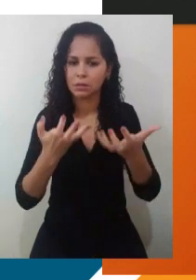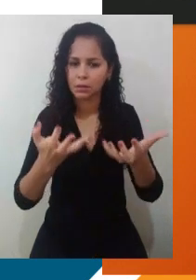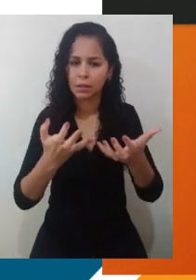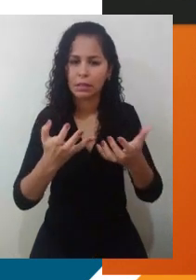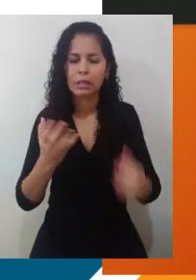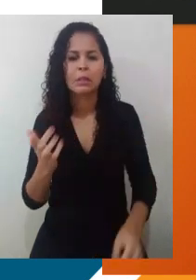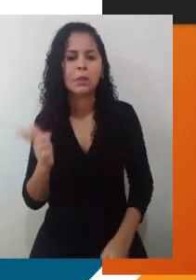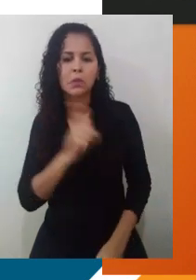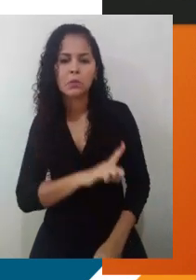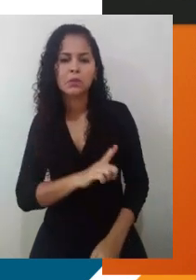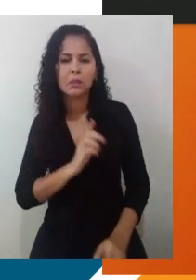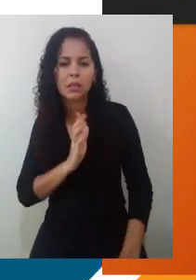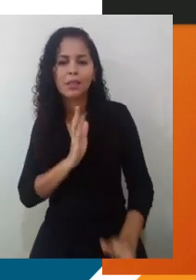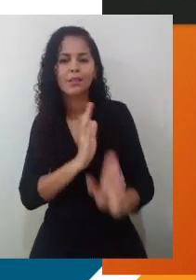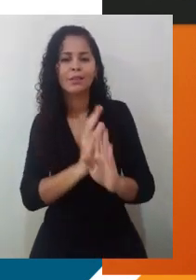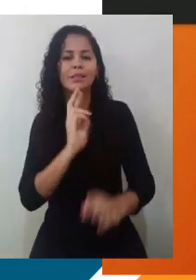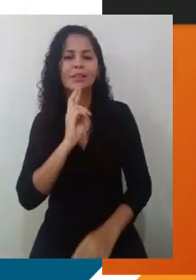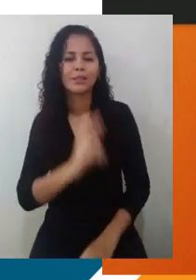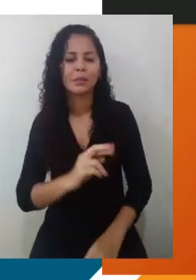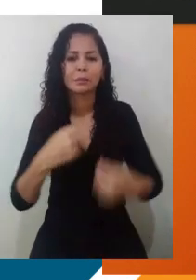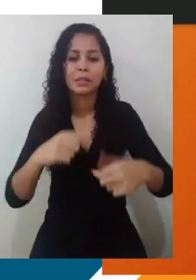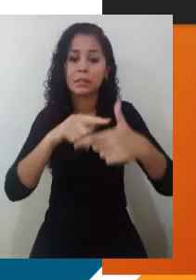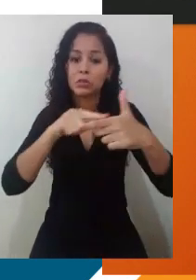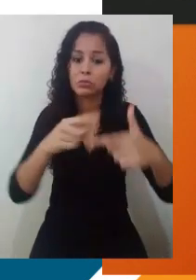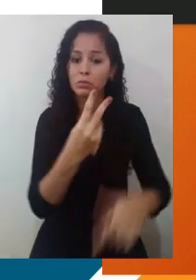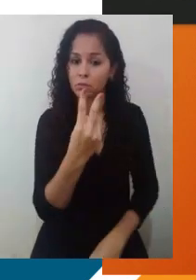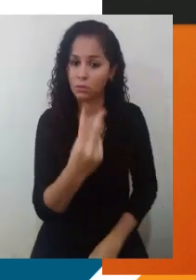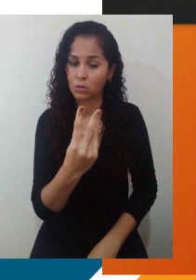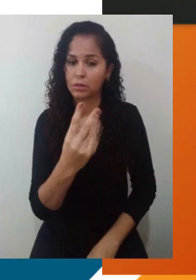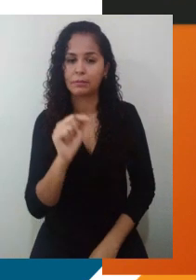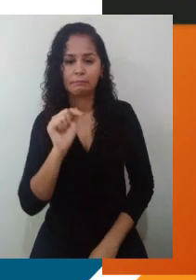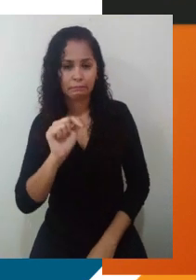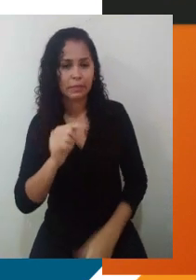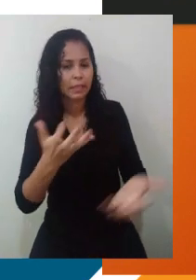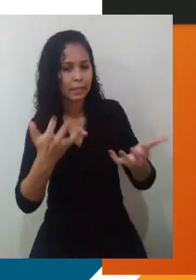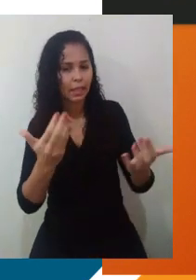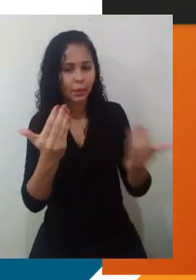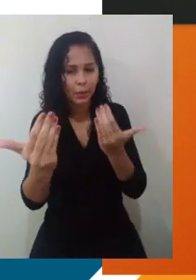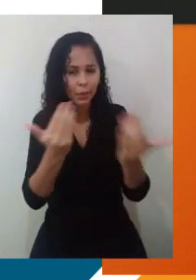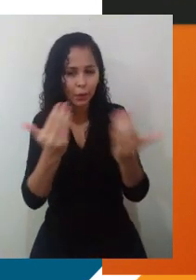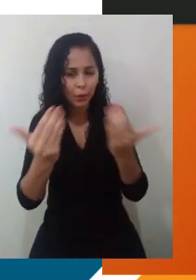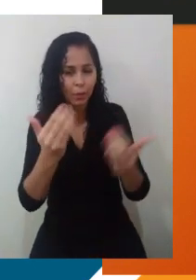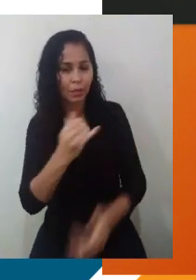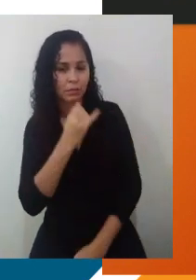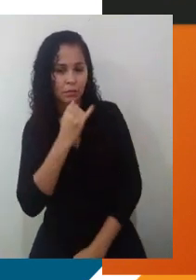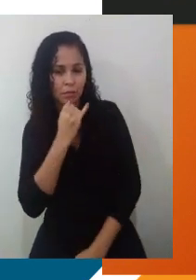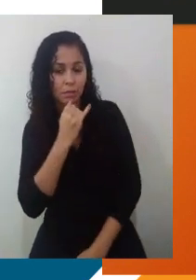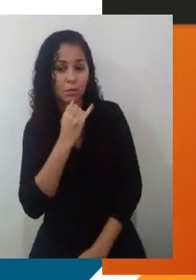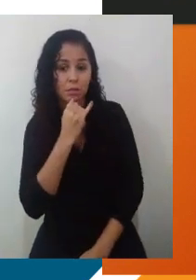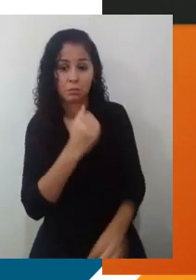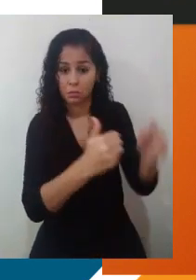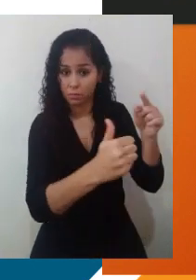chegar ao resultado, nós precisamos dividir por 2. E aqui eu quero traçar um paralelo entre os dois exemplos. No primeiro